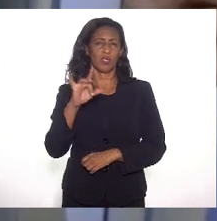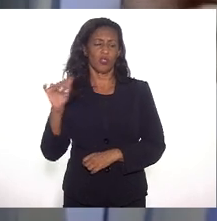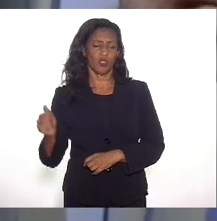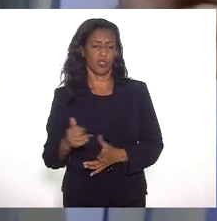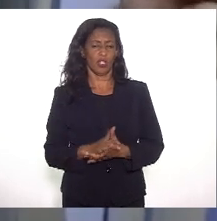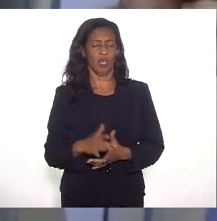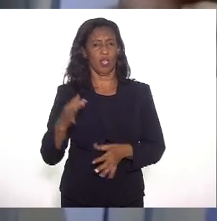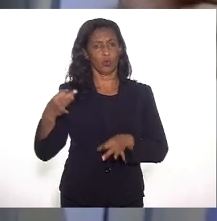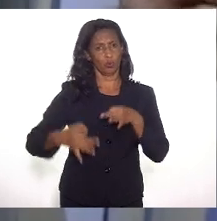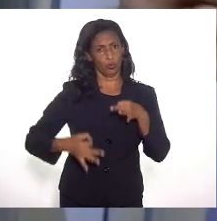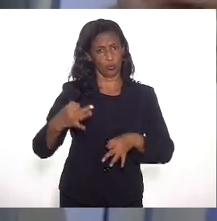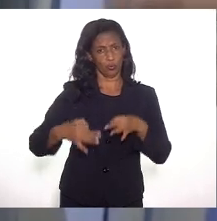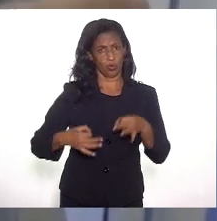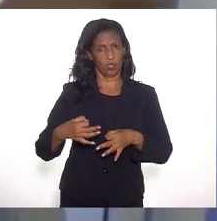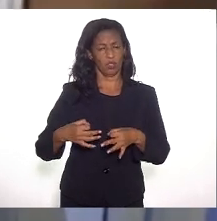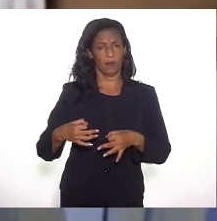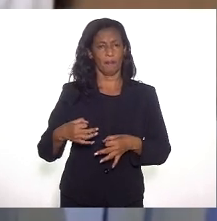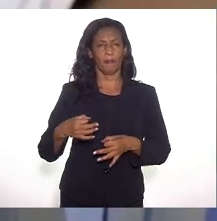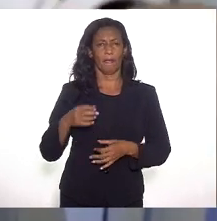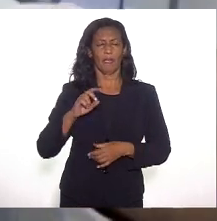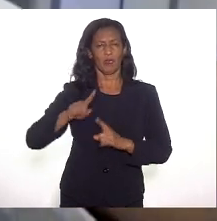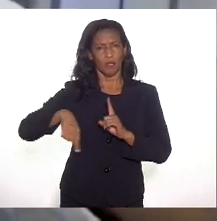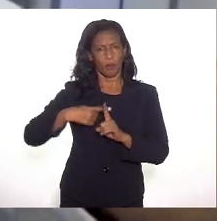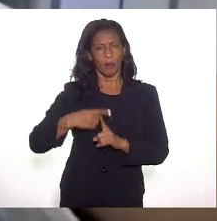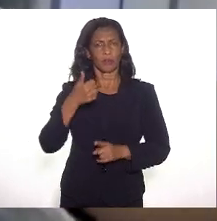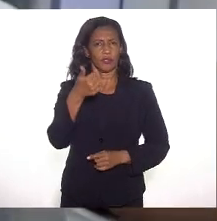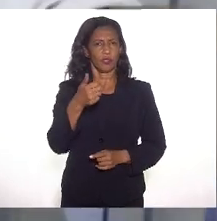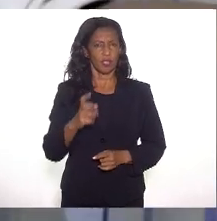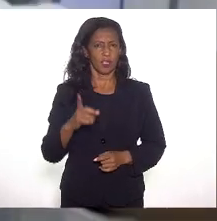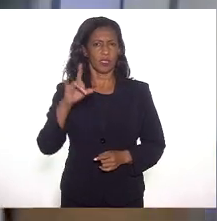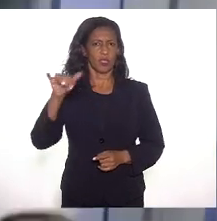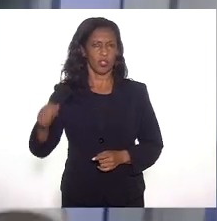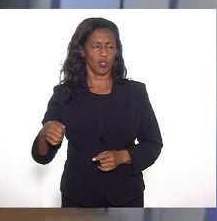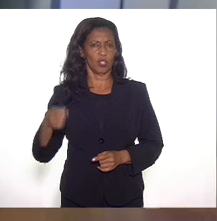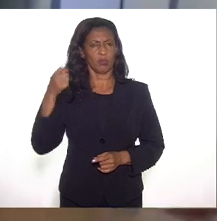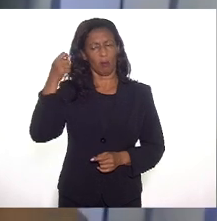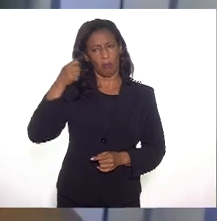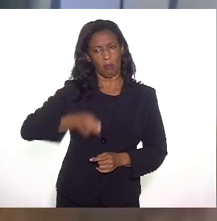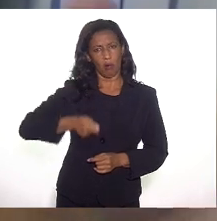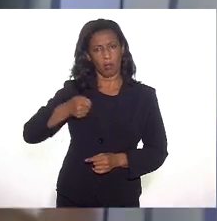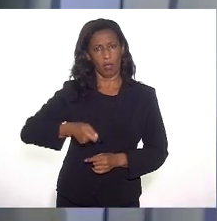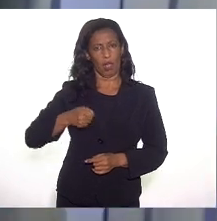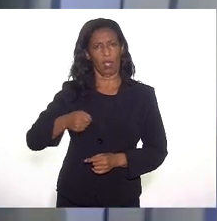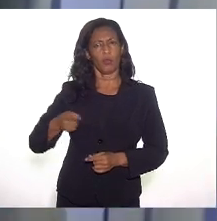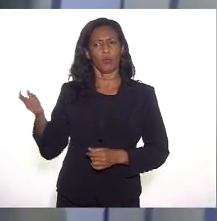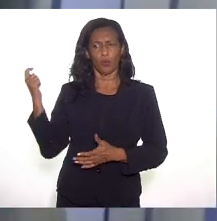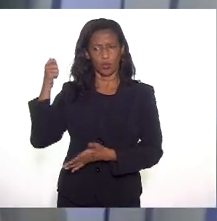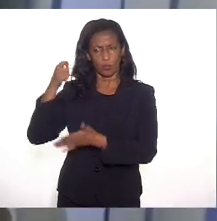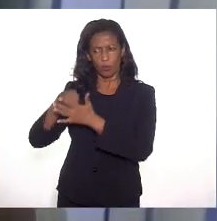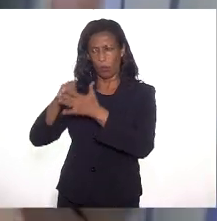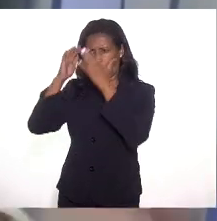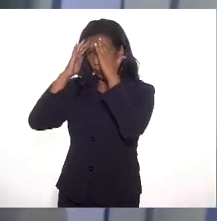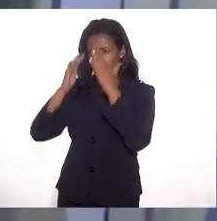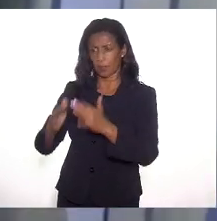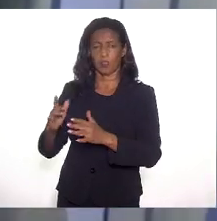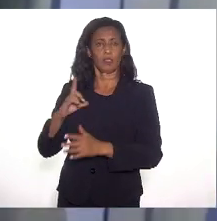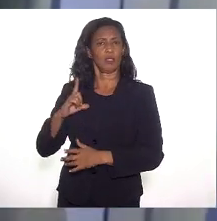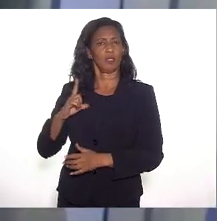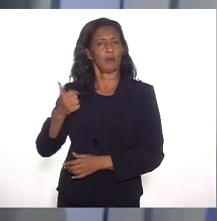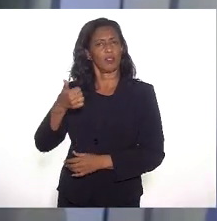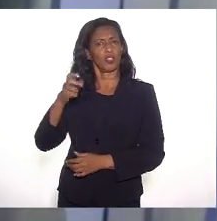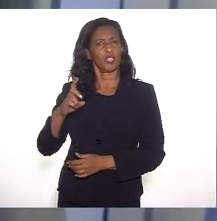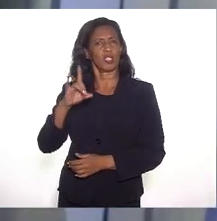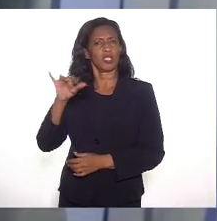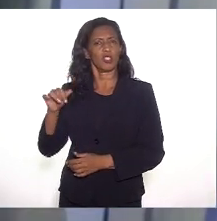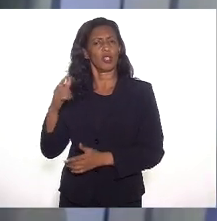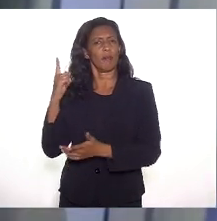a juíza da Vara Federal deu mais 15 dias para que o mandado de reintegração de posse fosse cumprido, então a gente tem mais 15 dias para